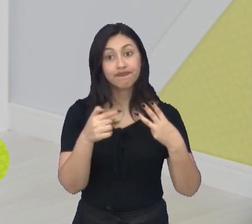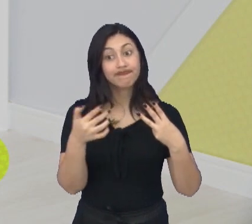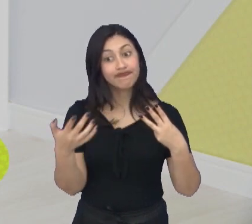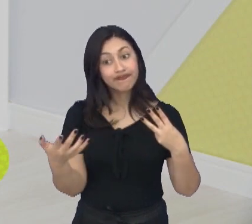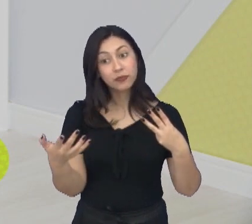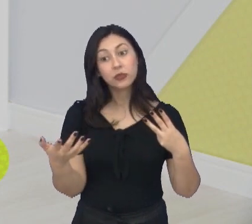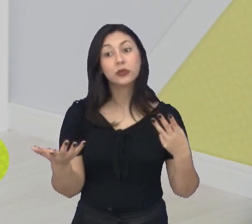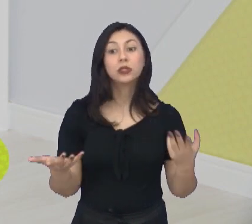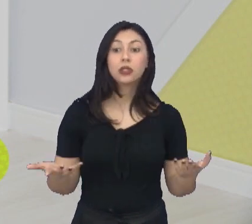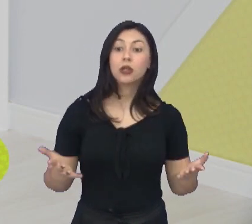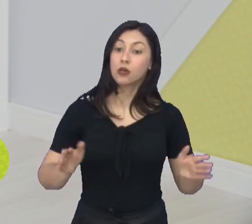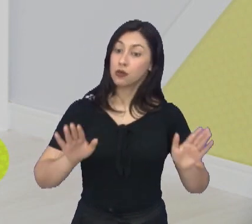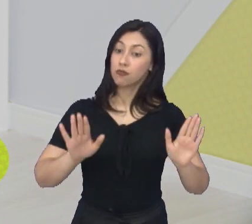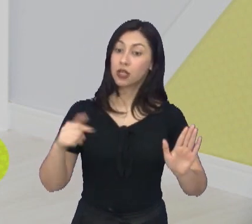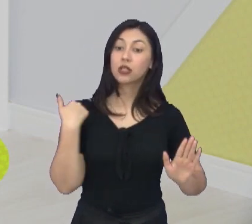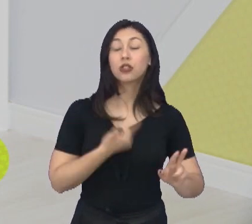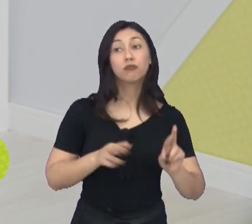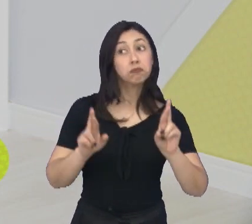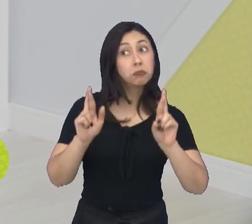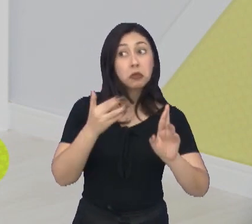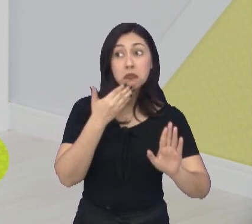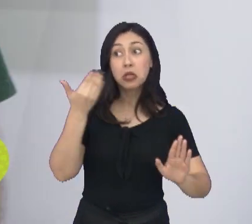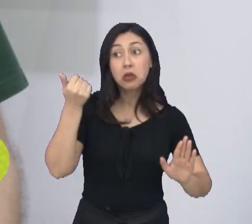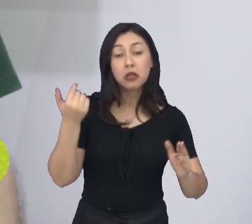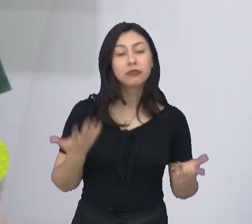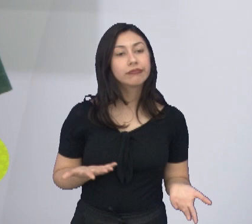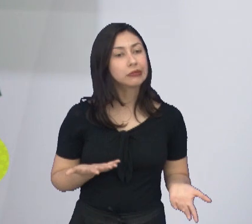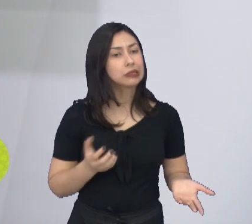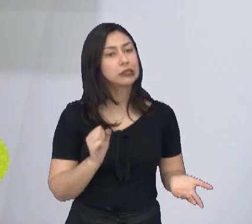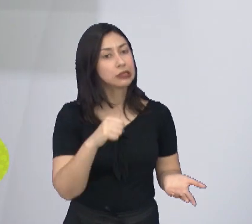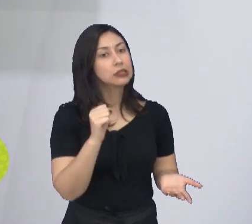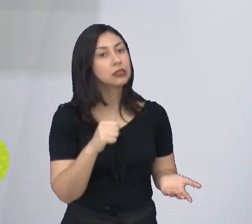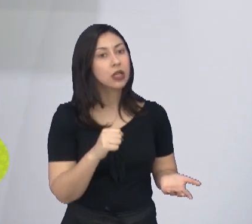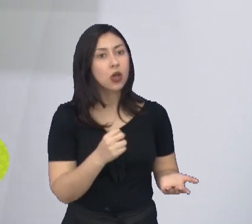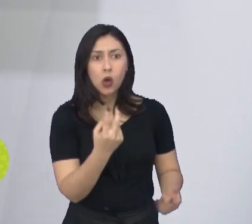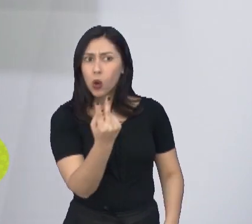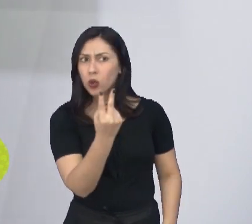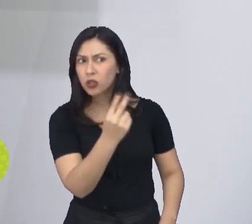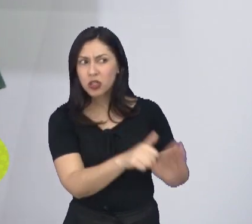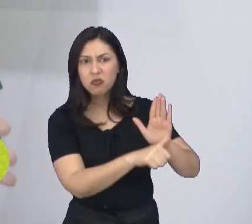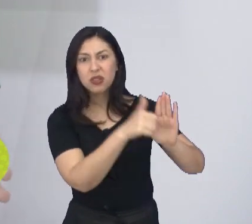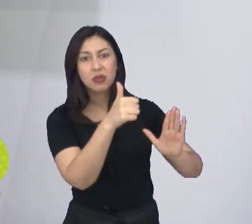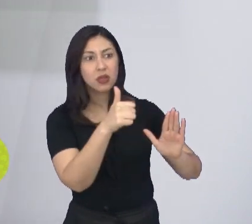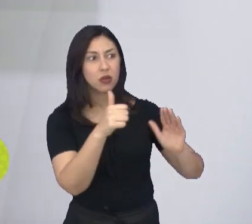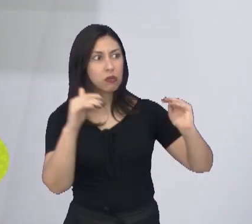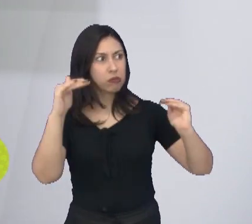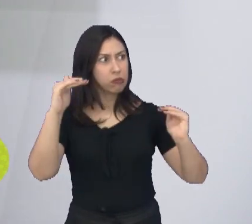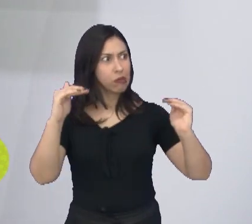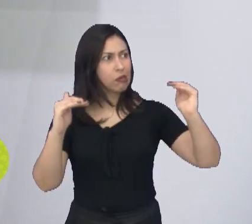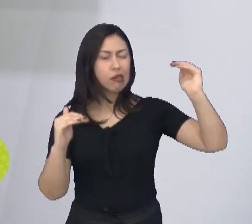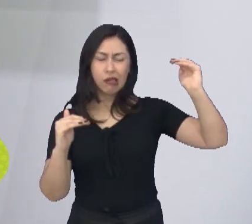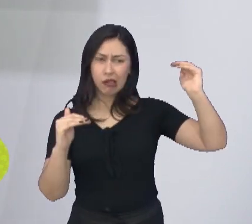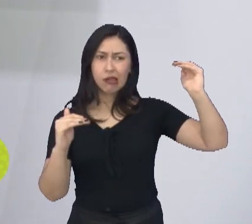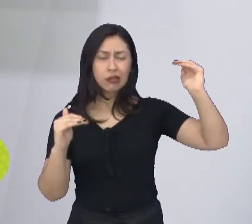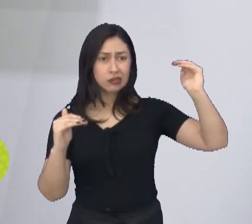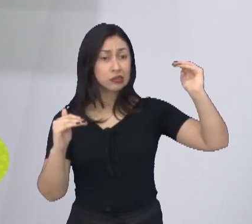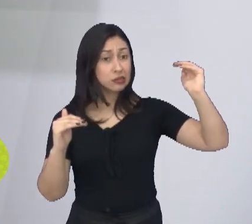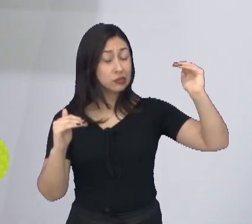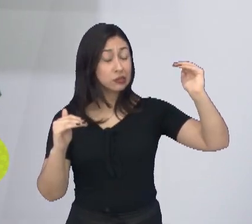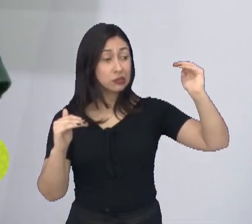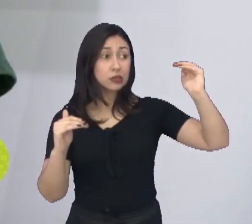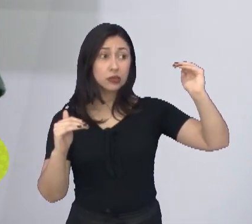enfim, mas a gente esperava um pouquinho mais de São José, né? Os dois primeiros sets foram com uma distância muito grande do placar, né? Acho que foi